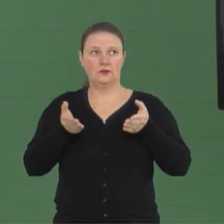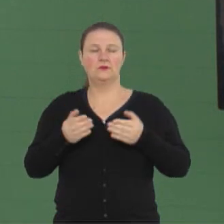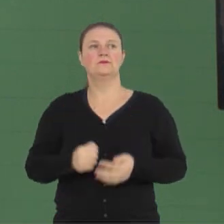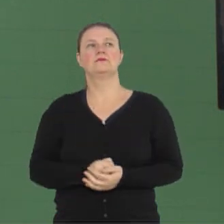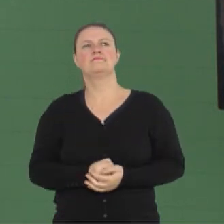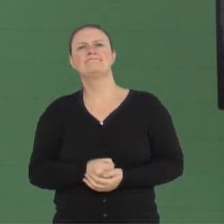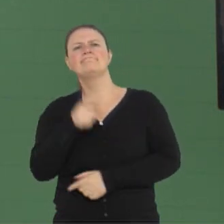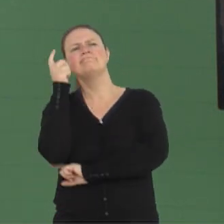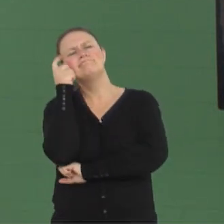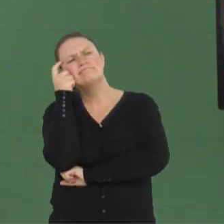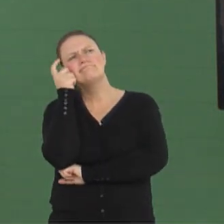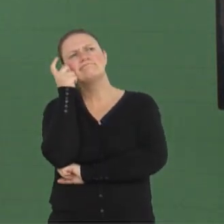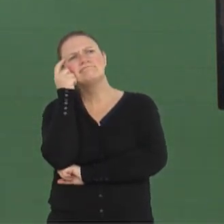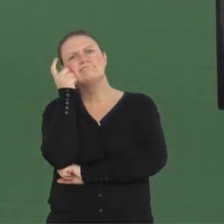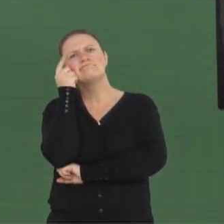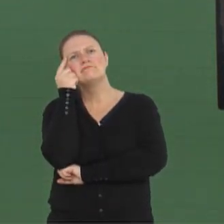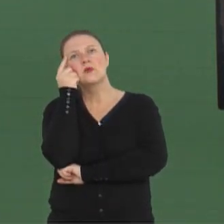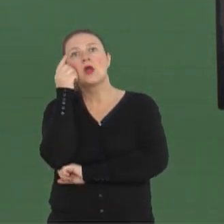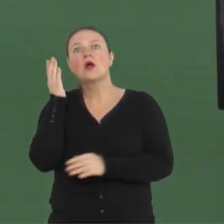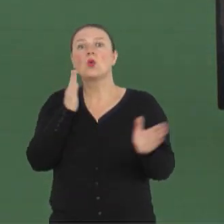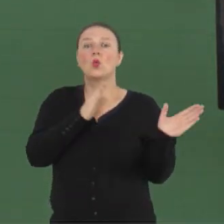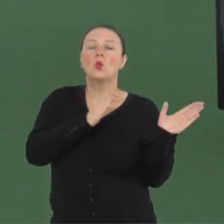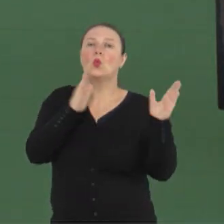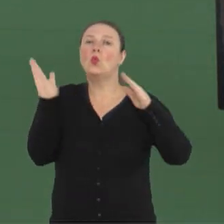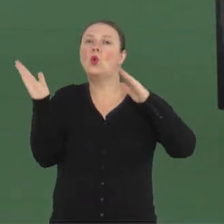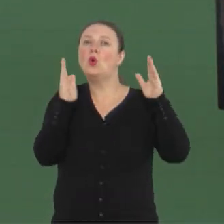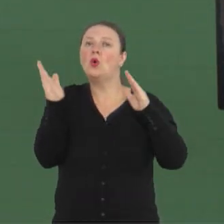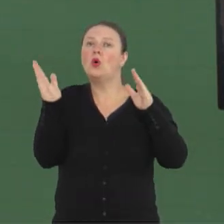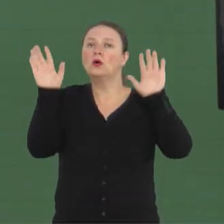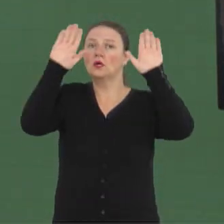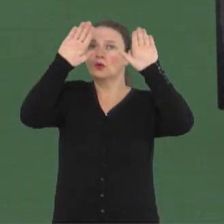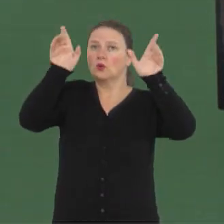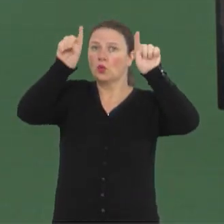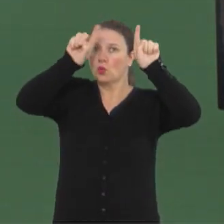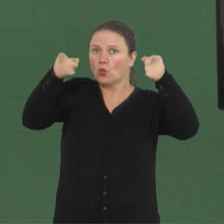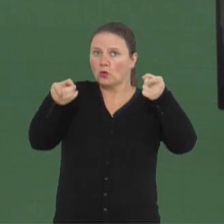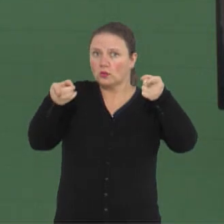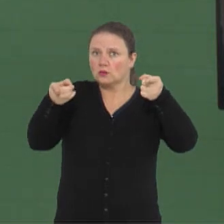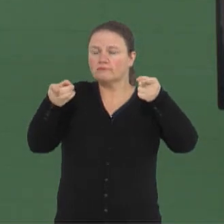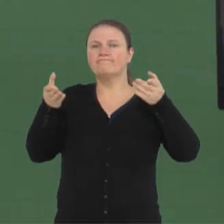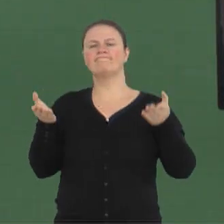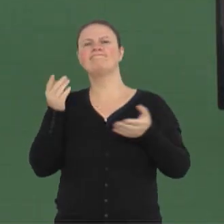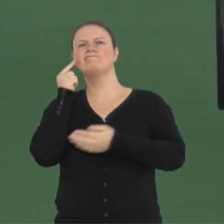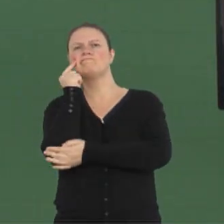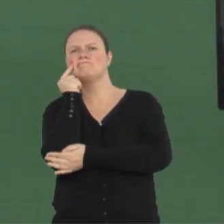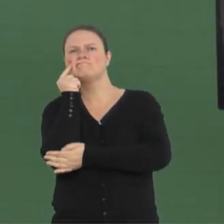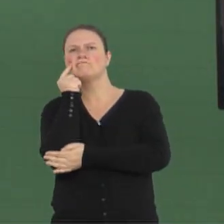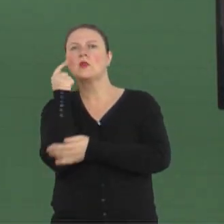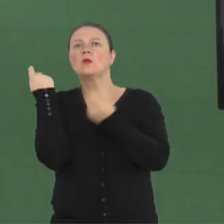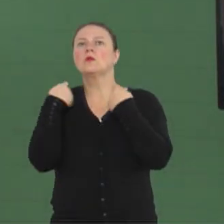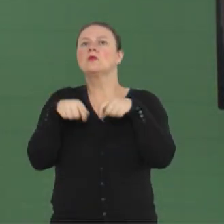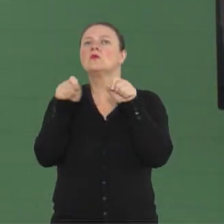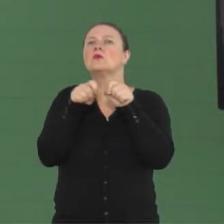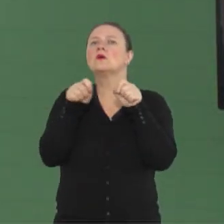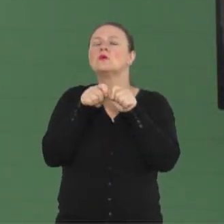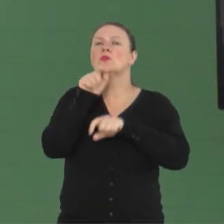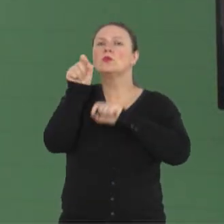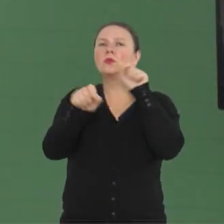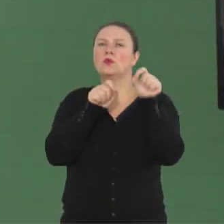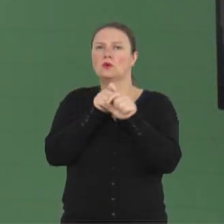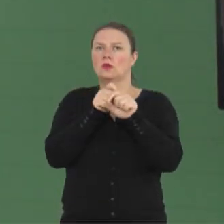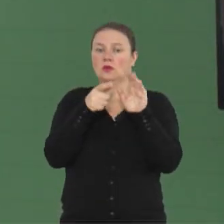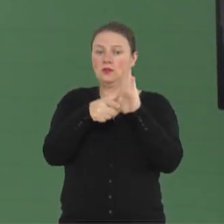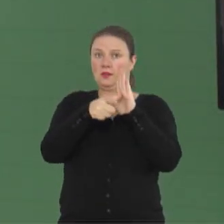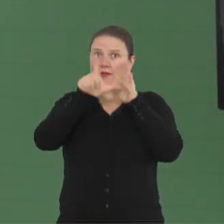Opa, peraí. Segundo a ordem dada para nós, na resolução das expressões, nós vamos buscar, então,